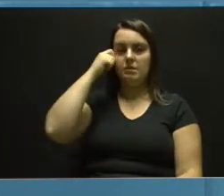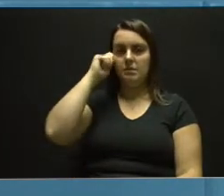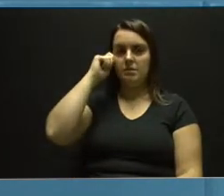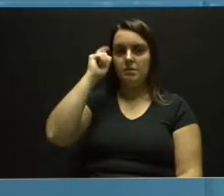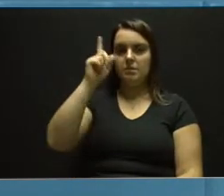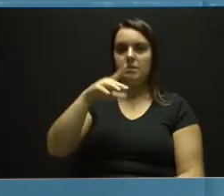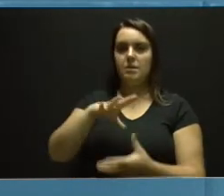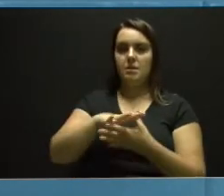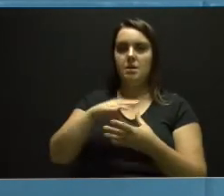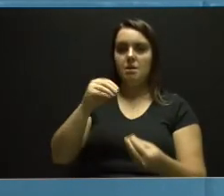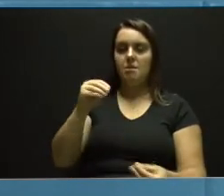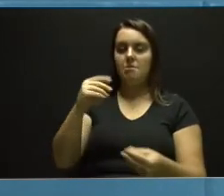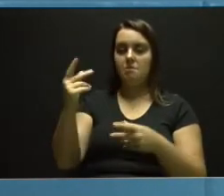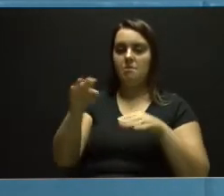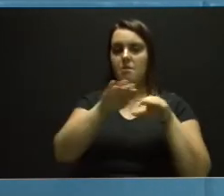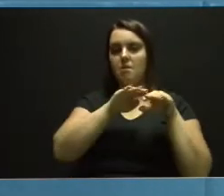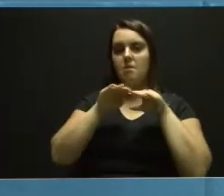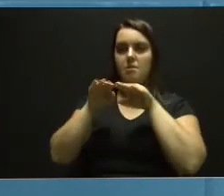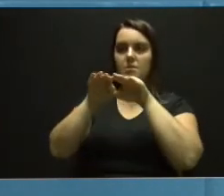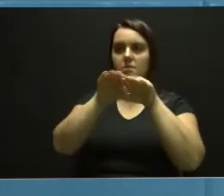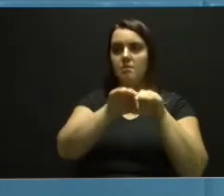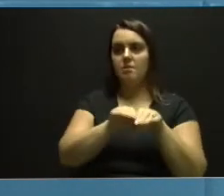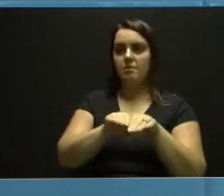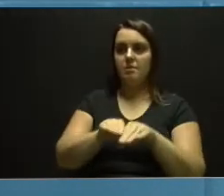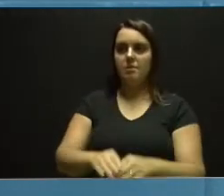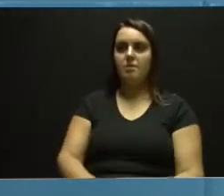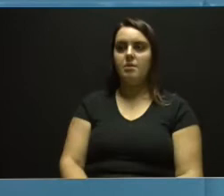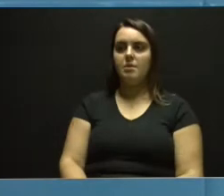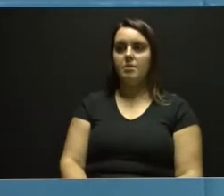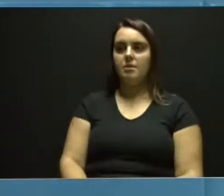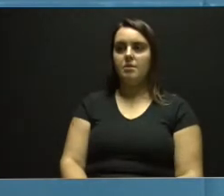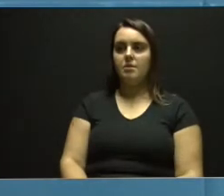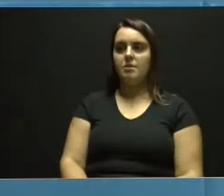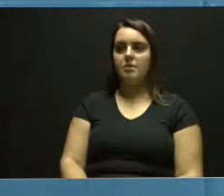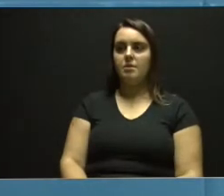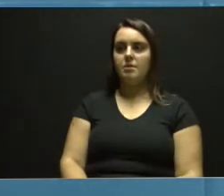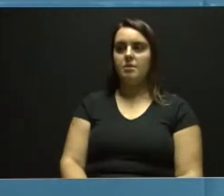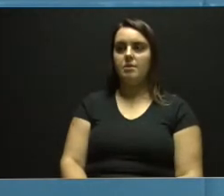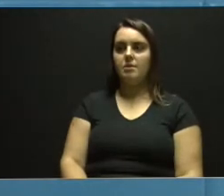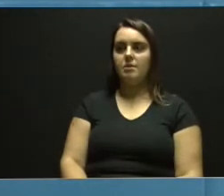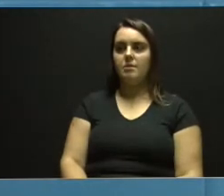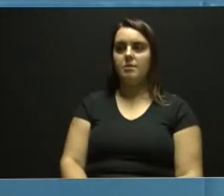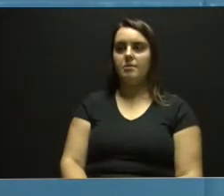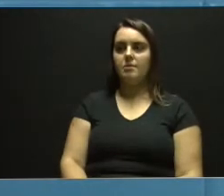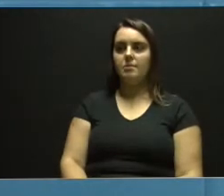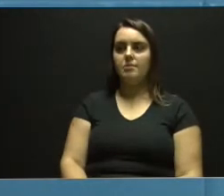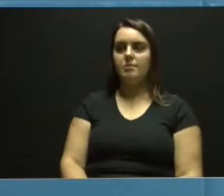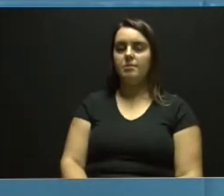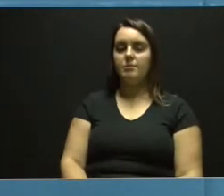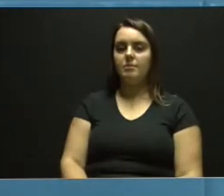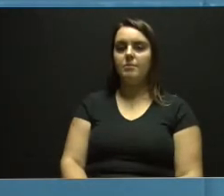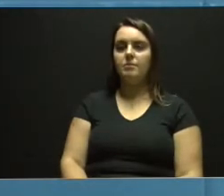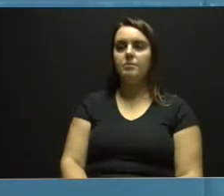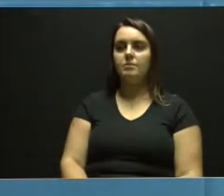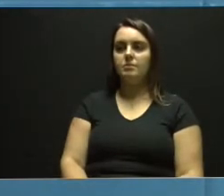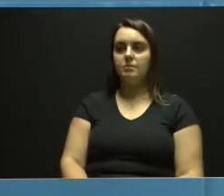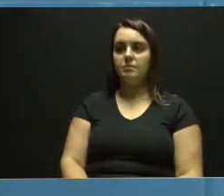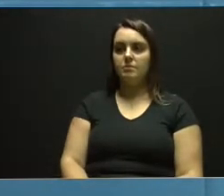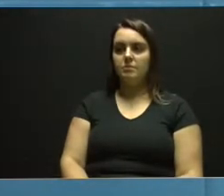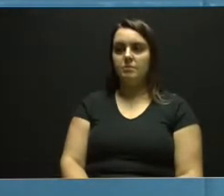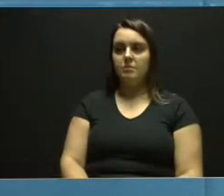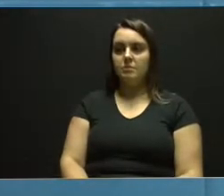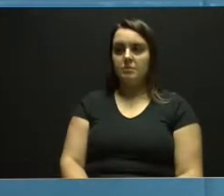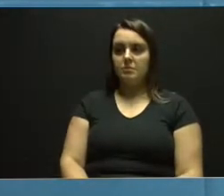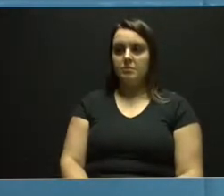algo com a minha como a sua com a sua como a sua o som se ela tivesse aquele